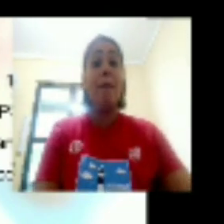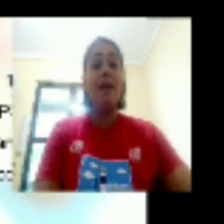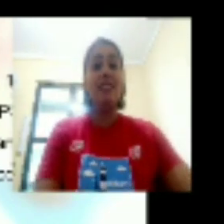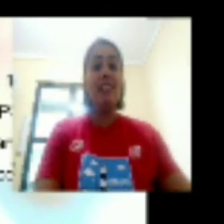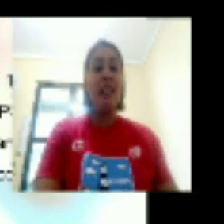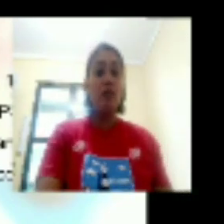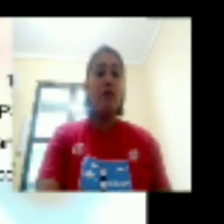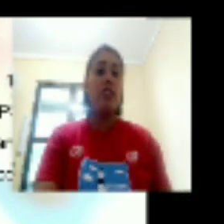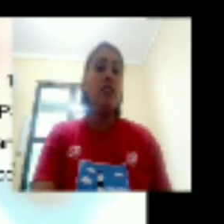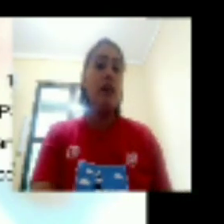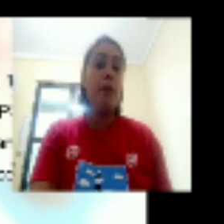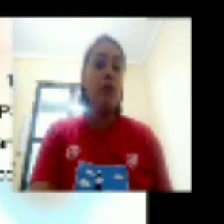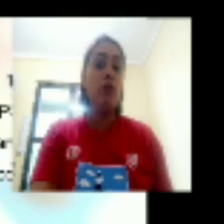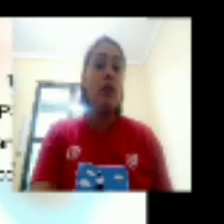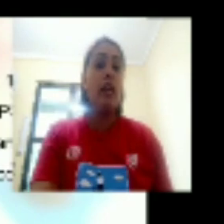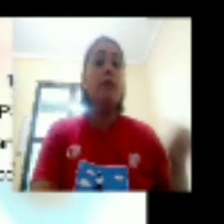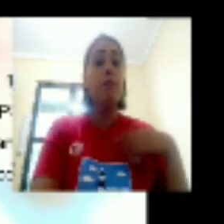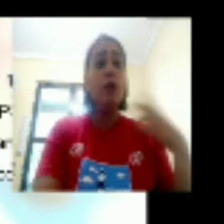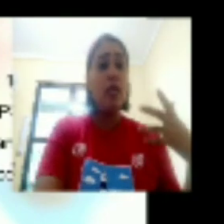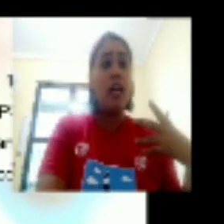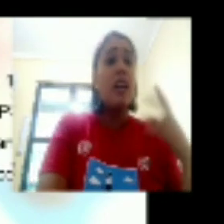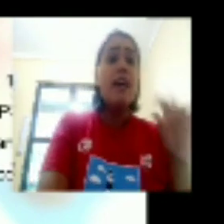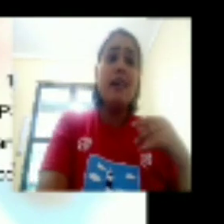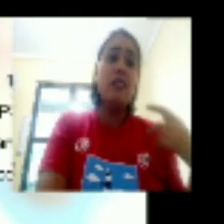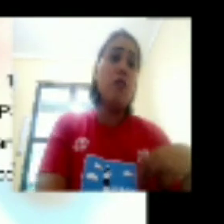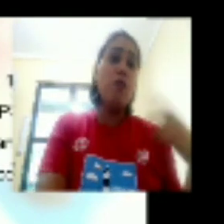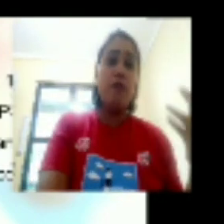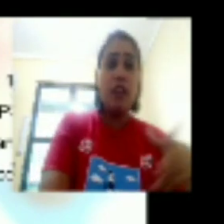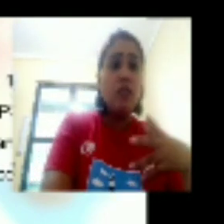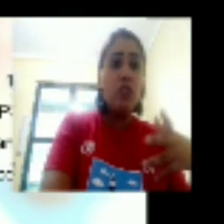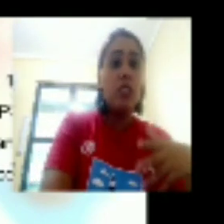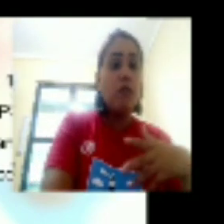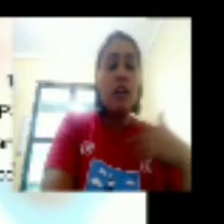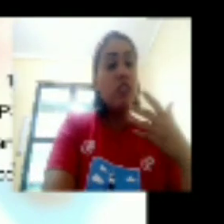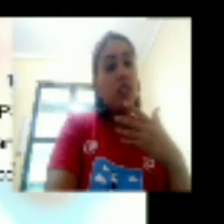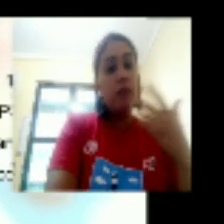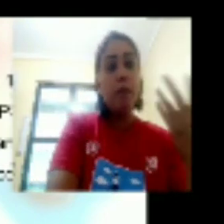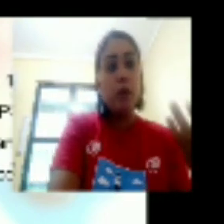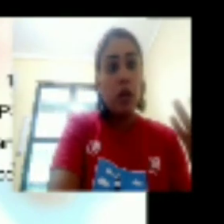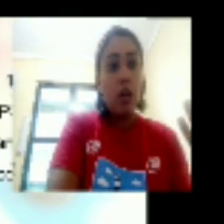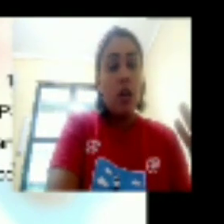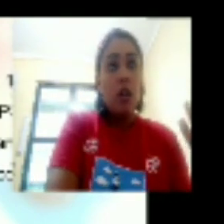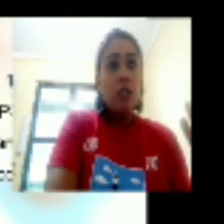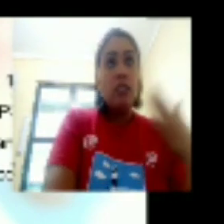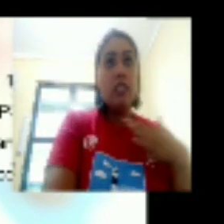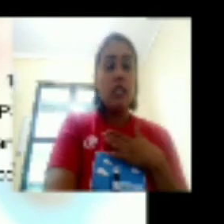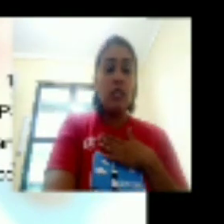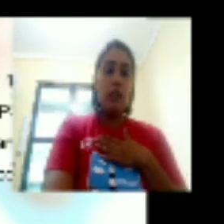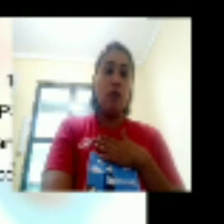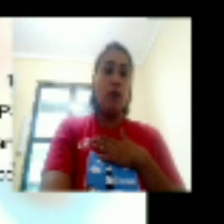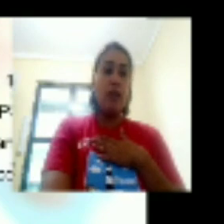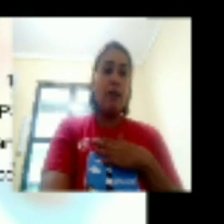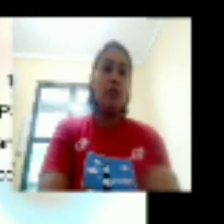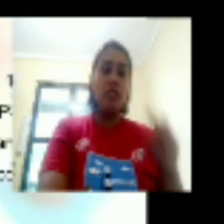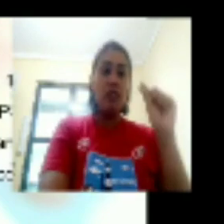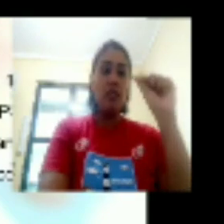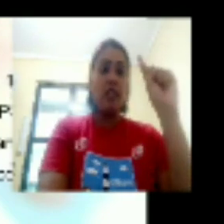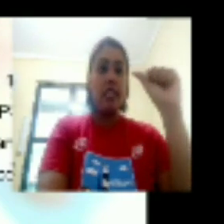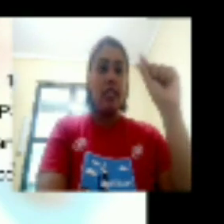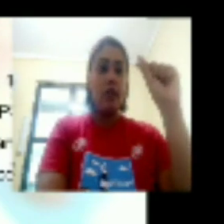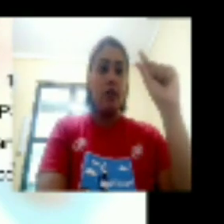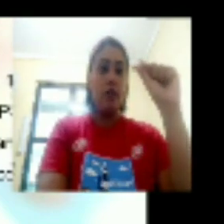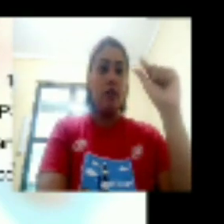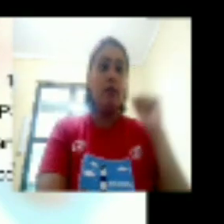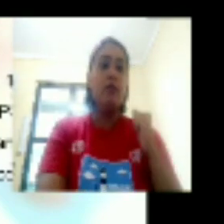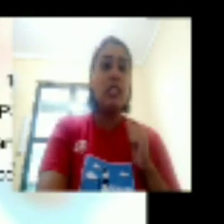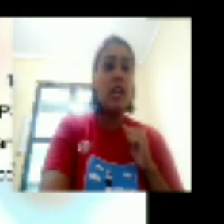pública, apesar do financiamento do INAMPS, por quê? Esse convênio, gente, não era só de boca. O INAMPS tinha que